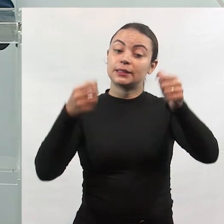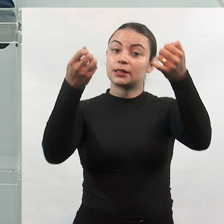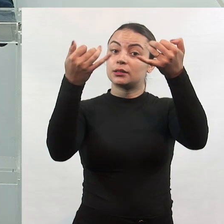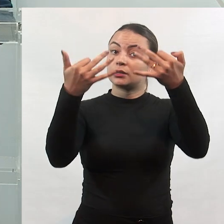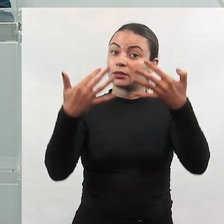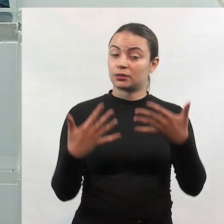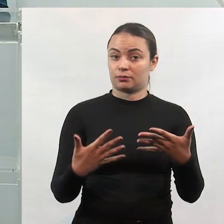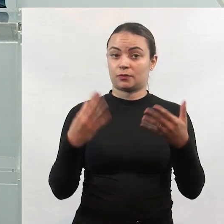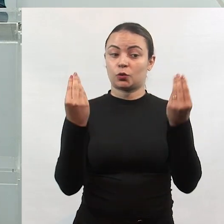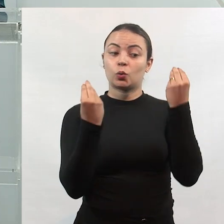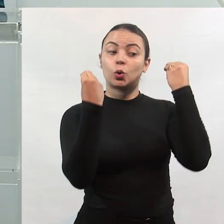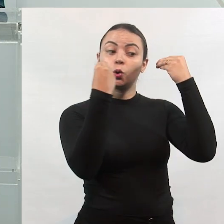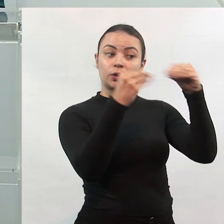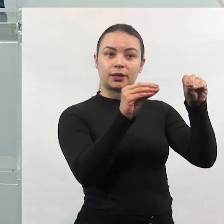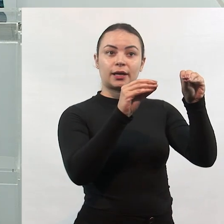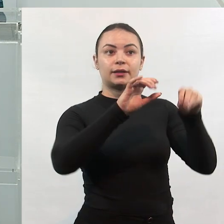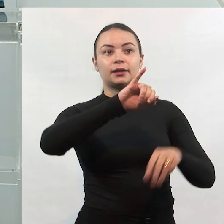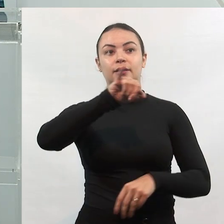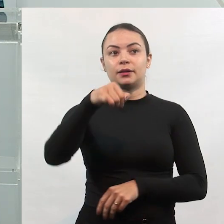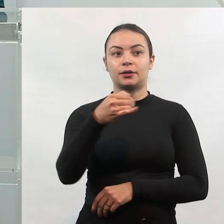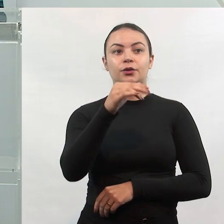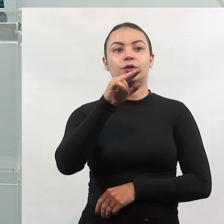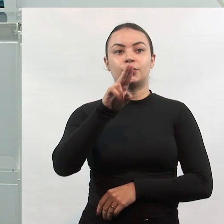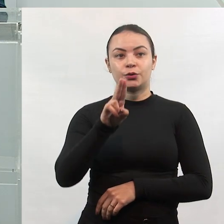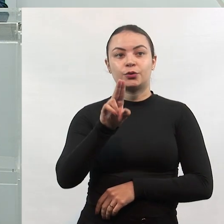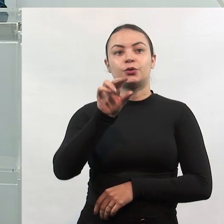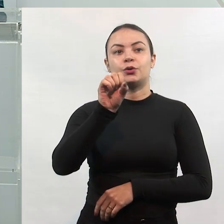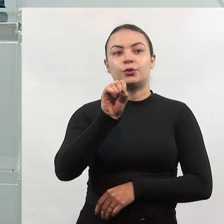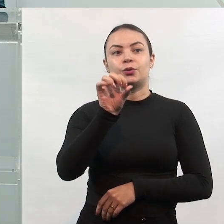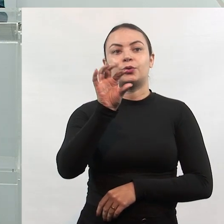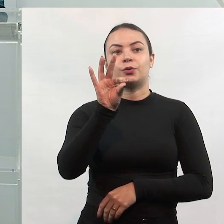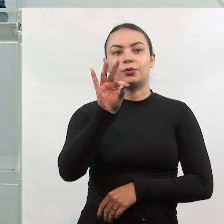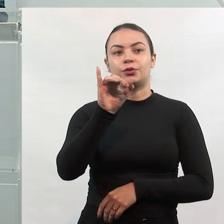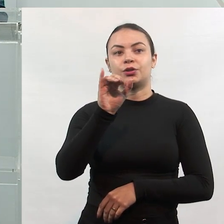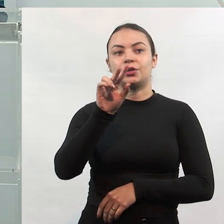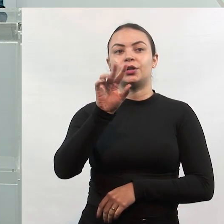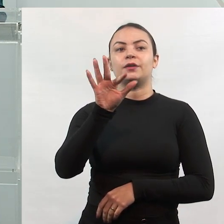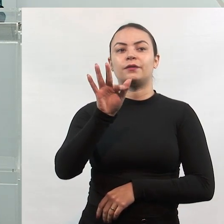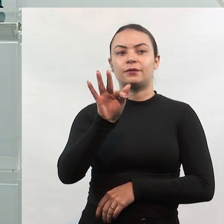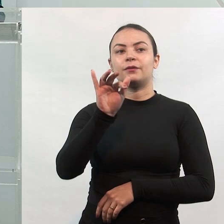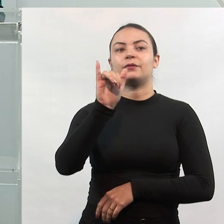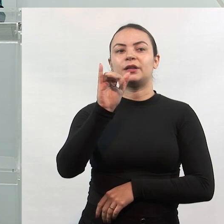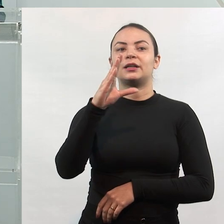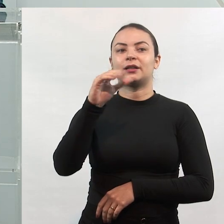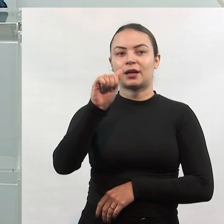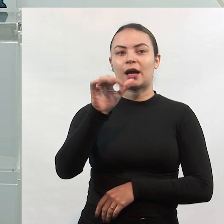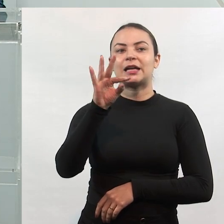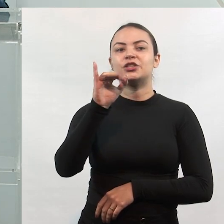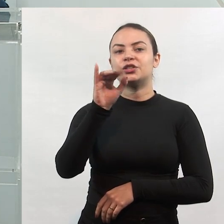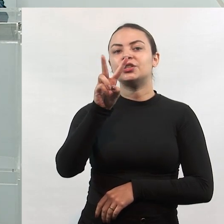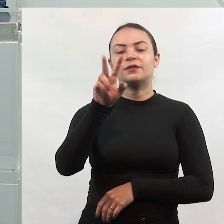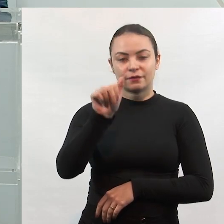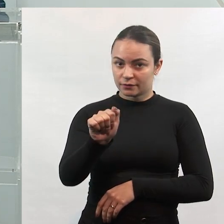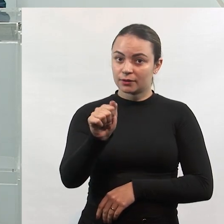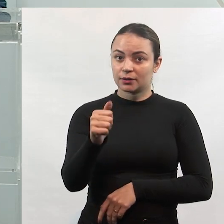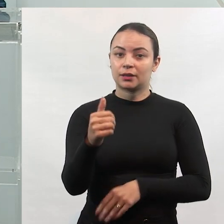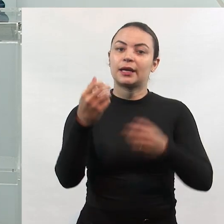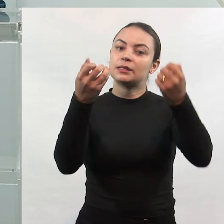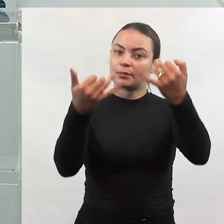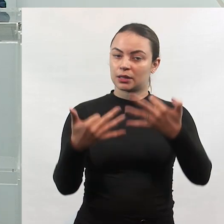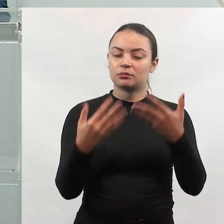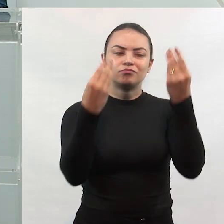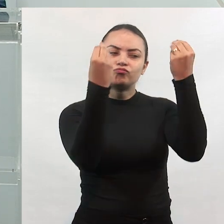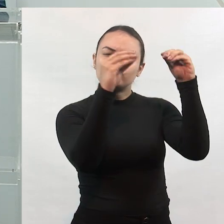você precisa trazer no contexto da tua justificativa para poder demonstrar qual que é a importância daquele tema e por que é interessante você fazer